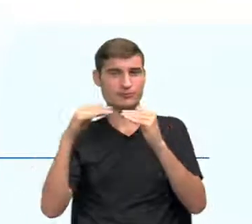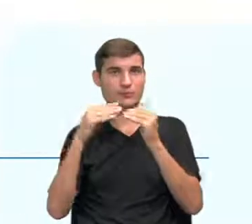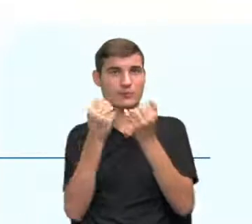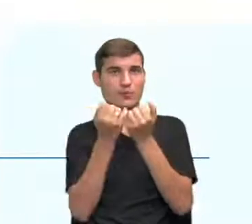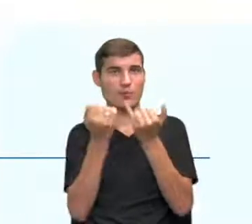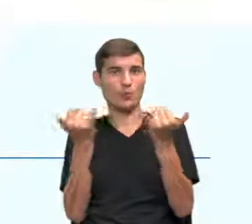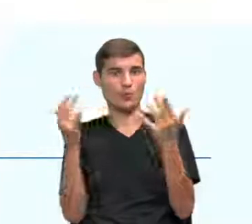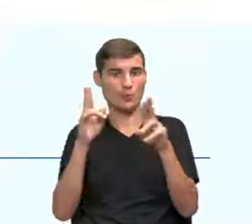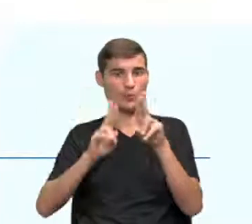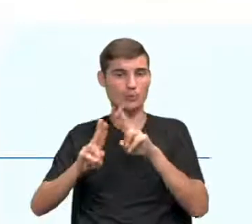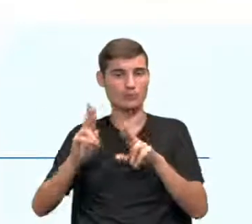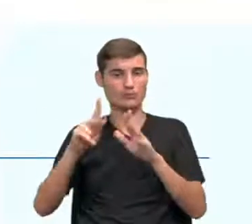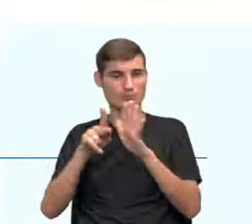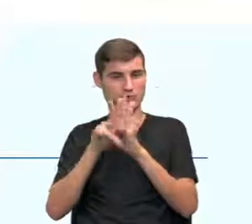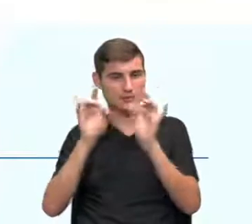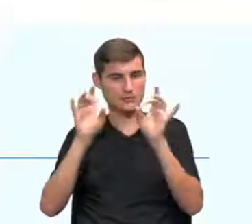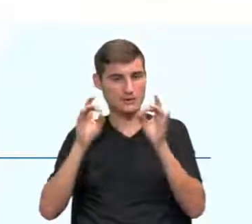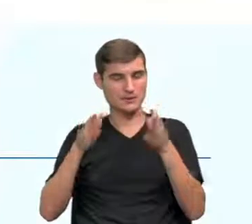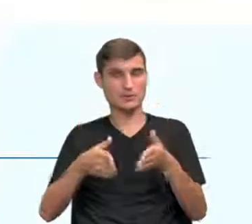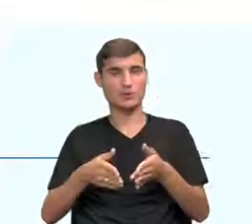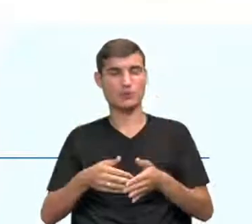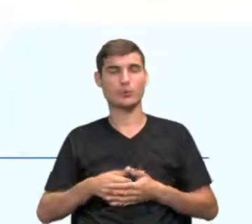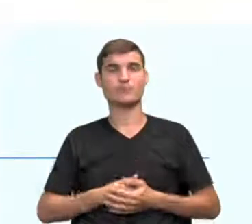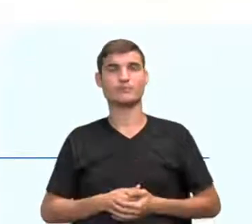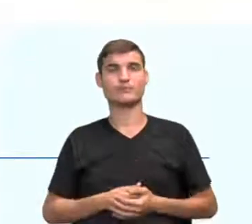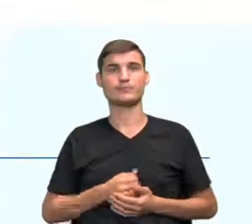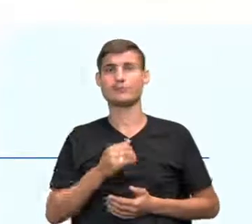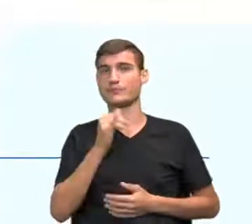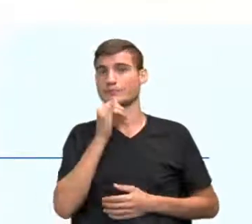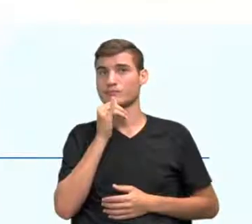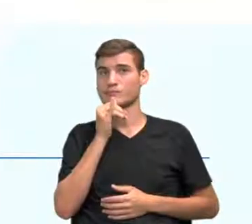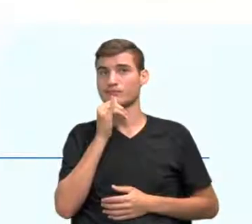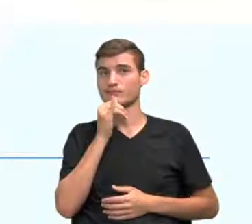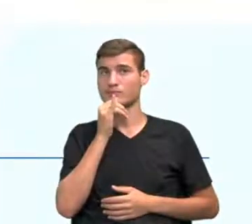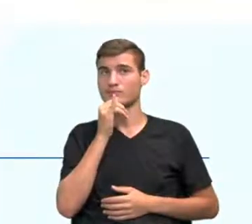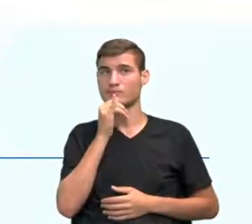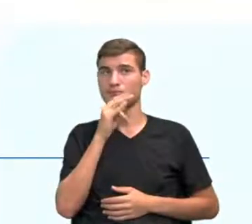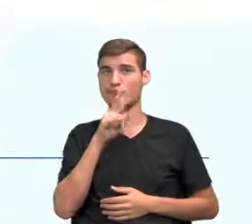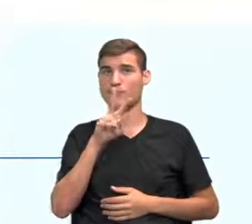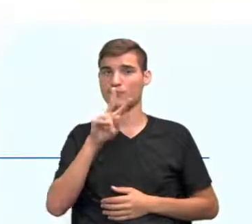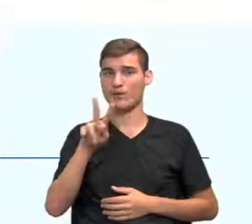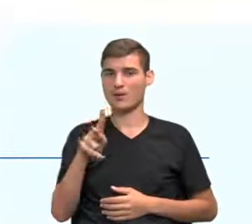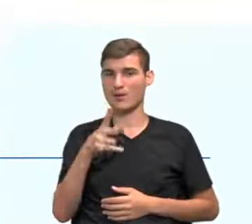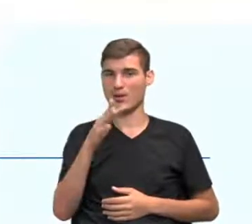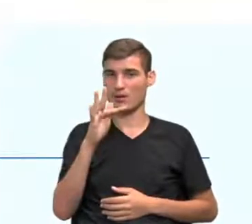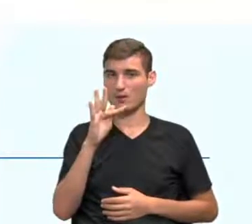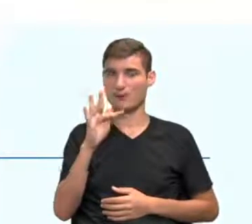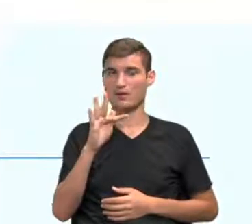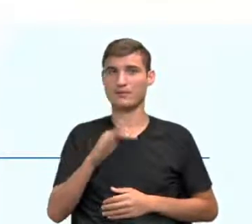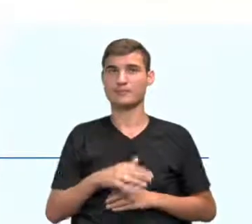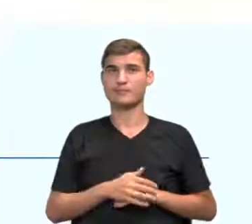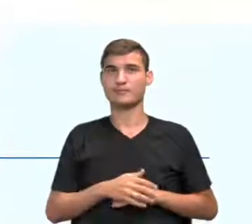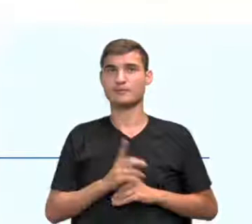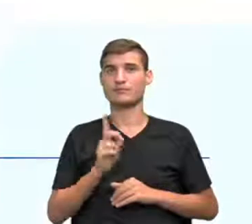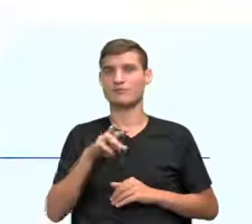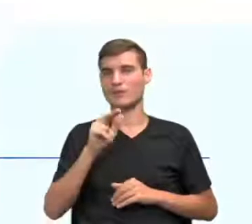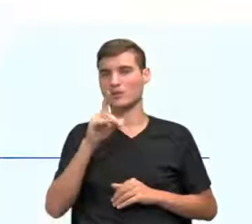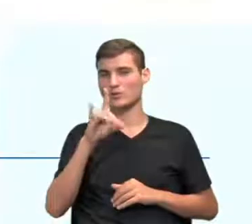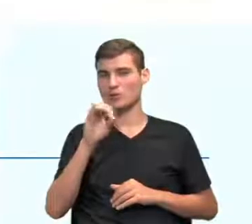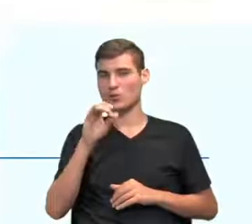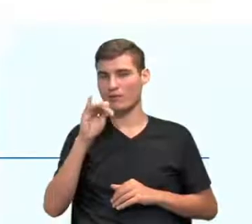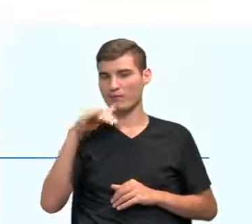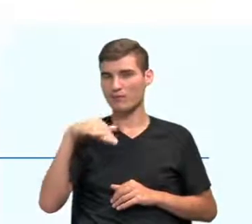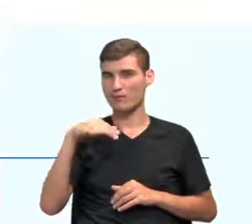transmissão bastante específicas, como, por exemplo, a faixa VHF, que é de rádio FM e